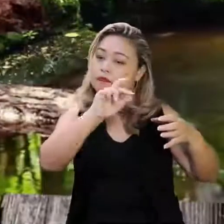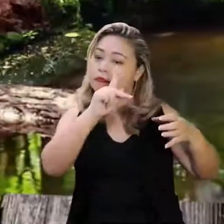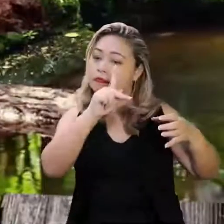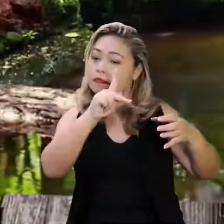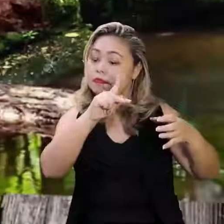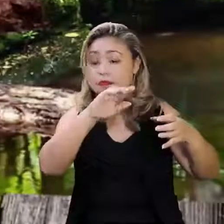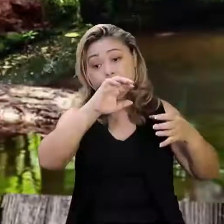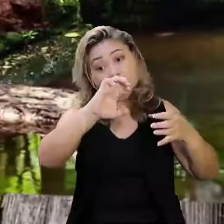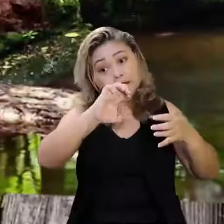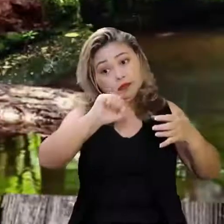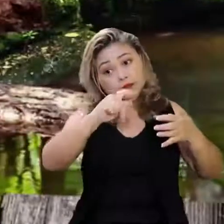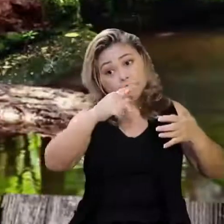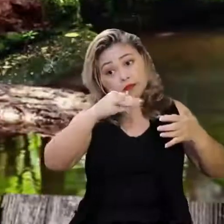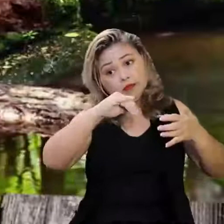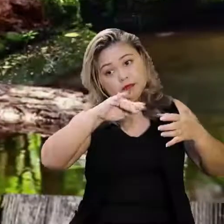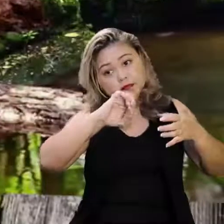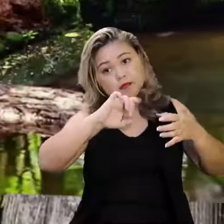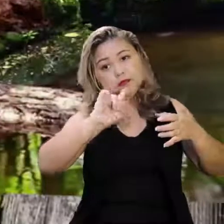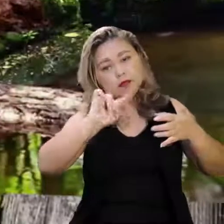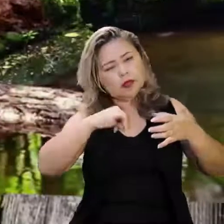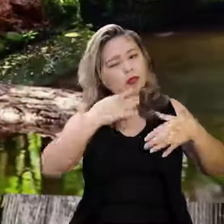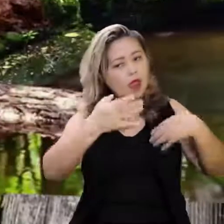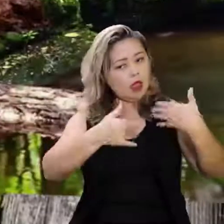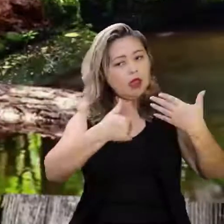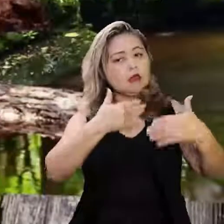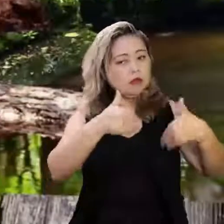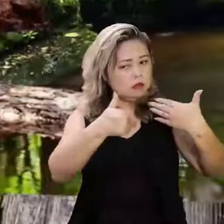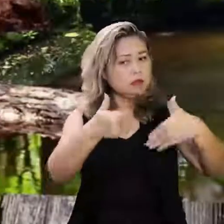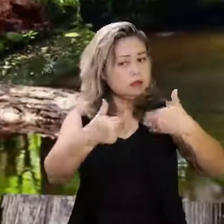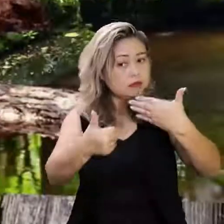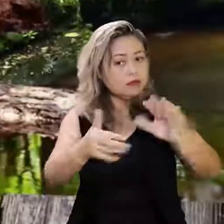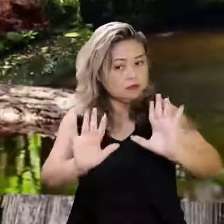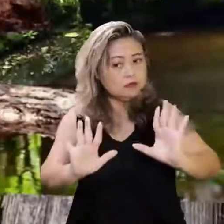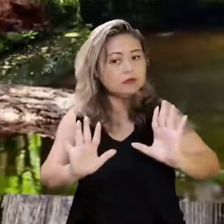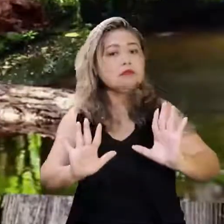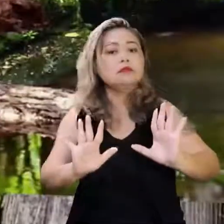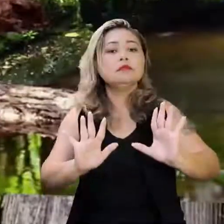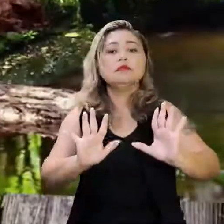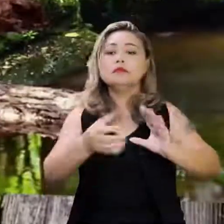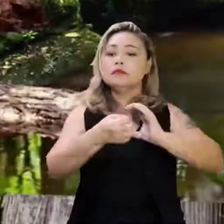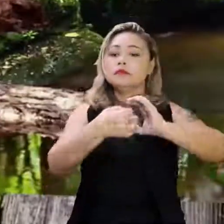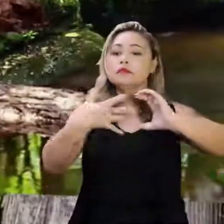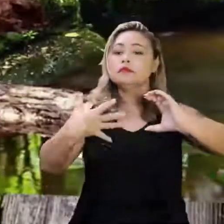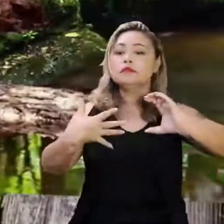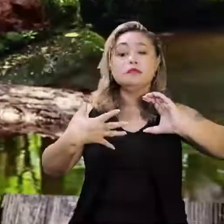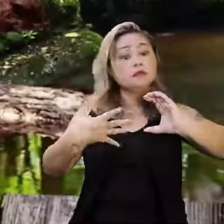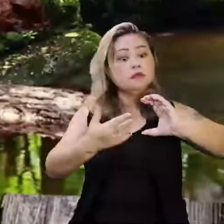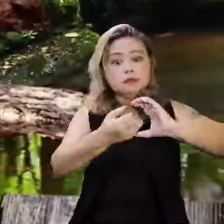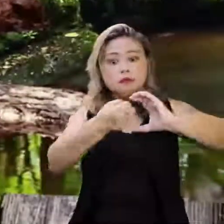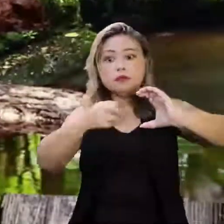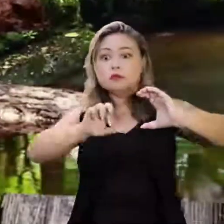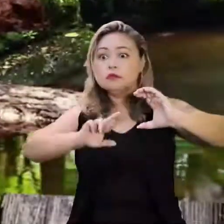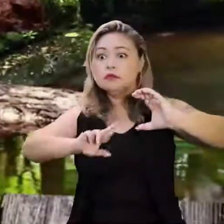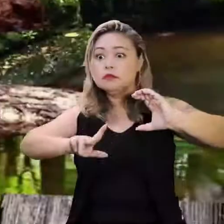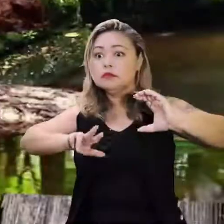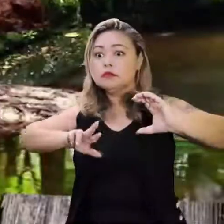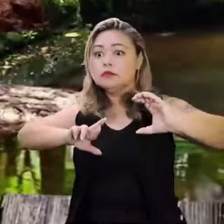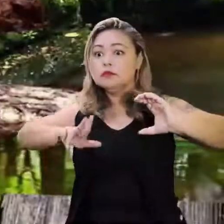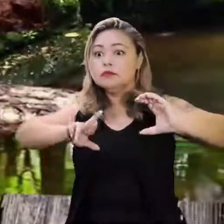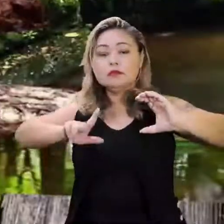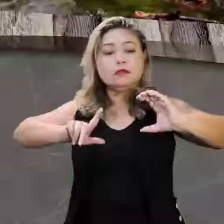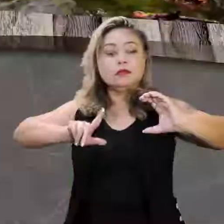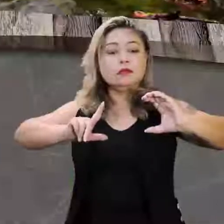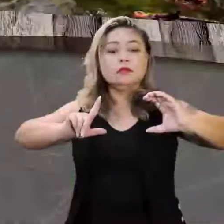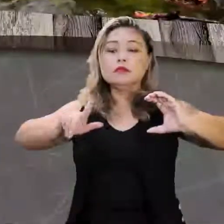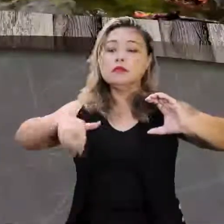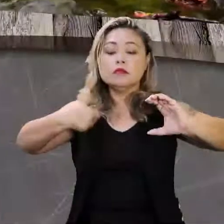espécie, tá bom? Aquela espécie não, que ainda está em processo. Então, há características diferentes ali,